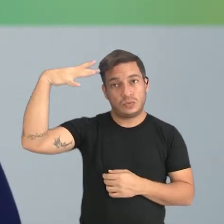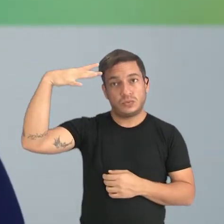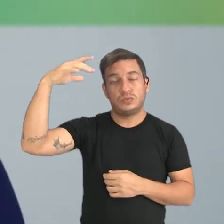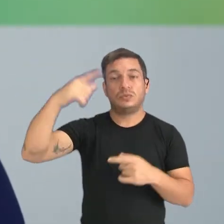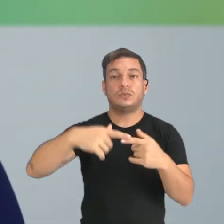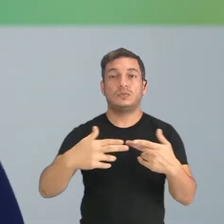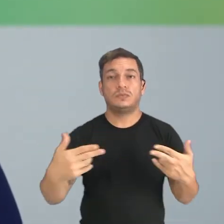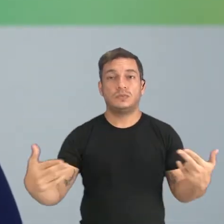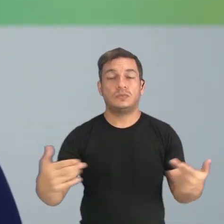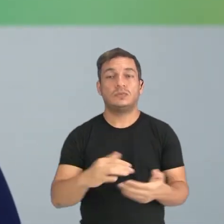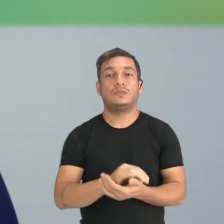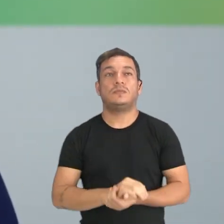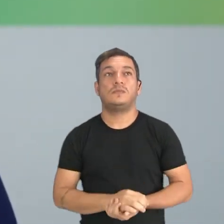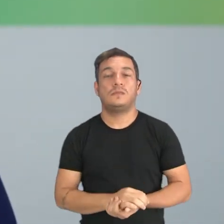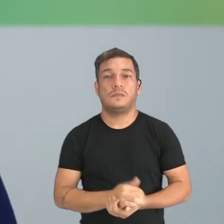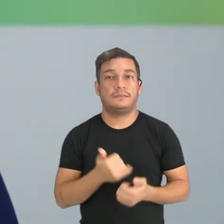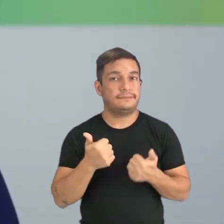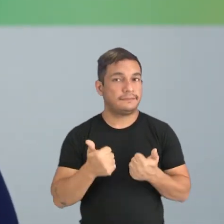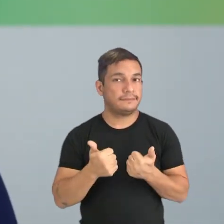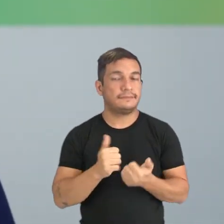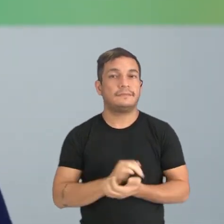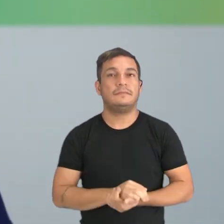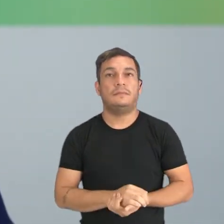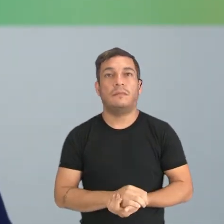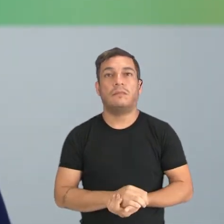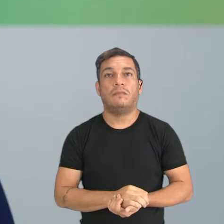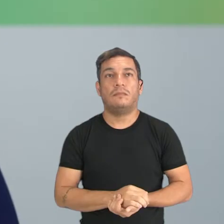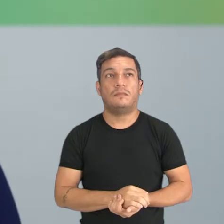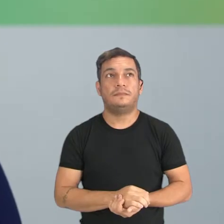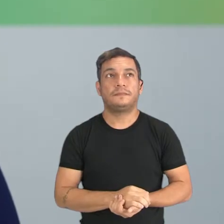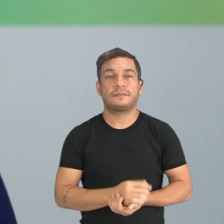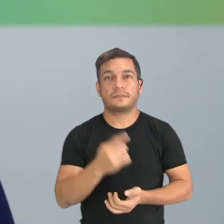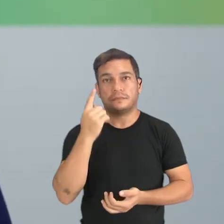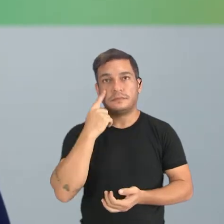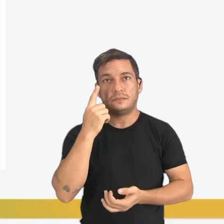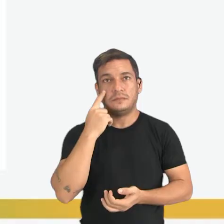em objetos, certo? Vamos lá.